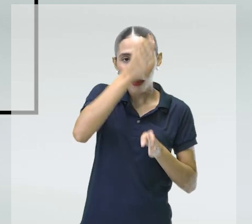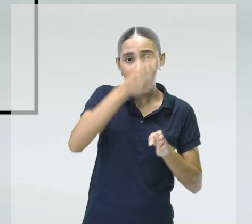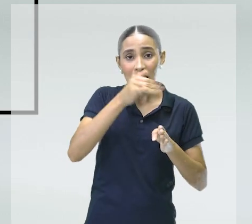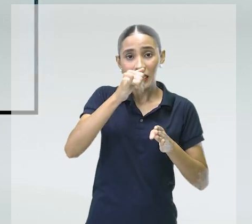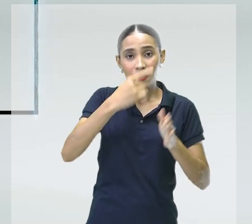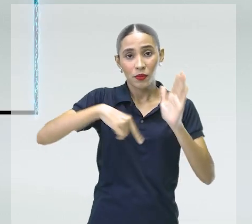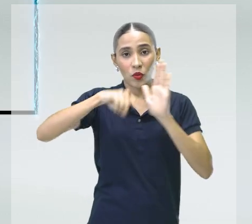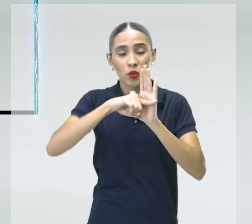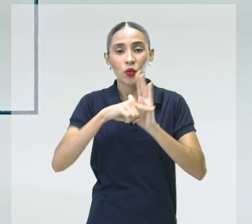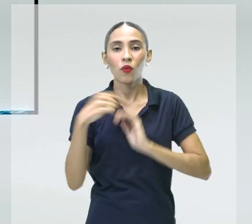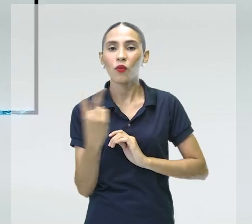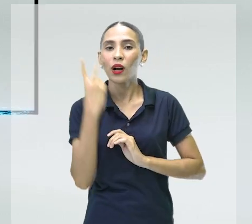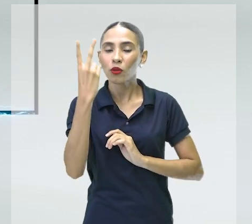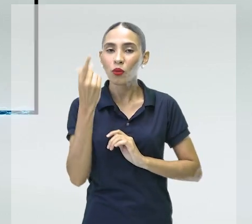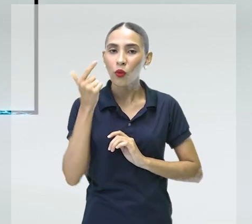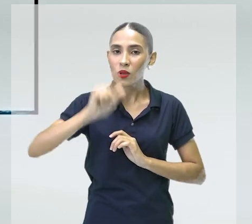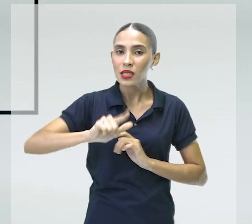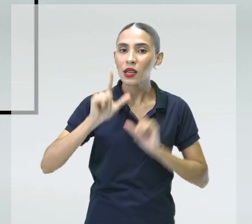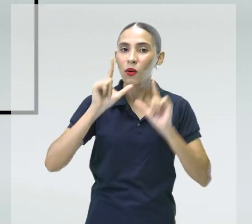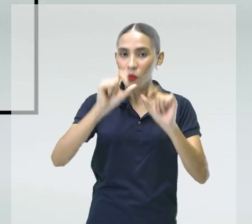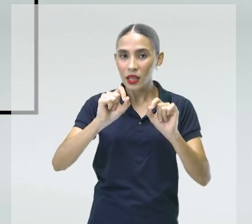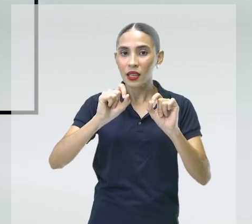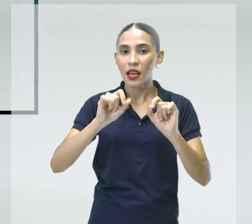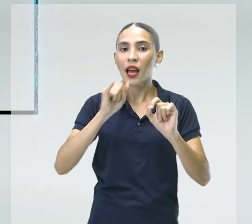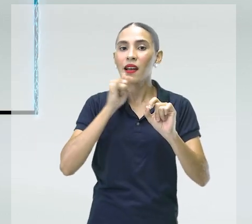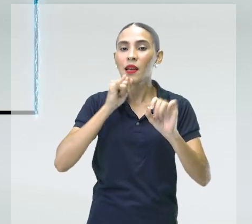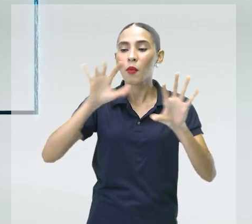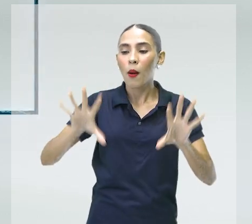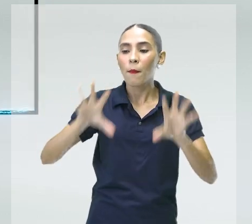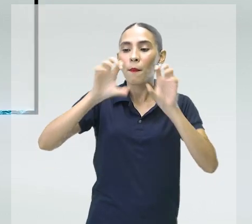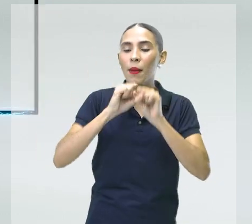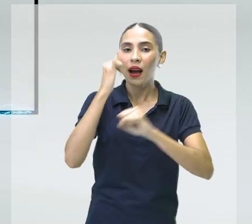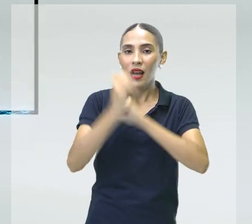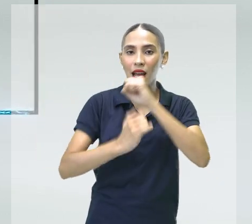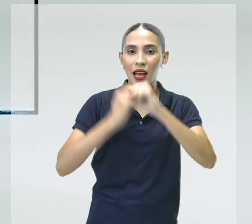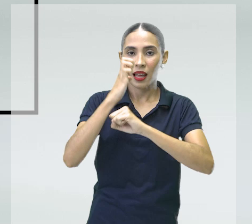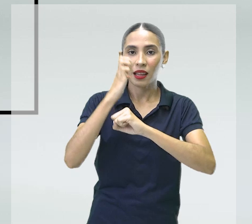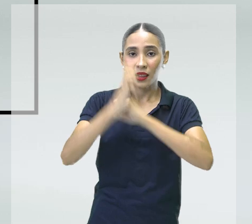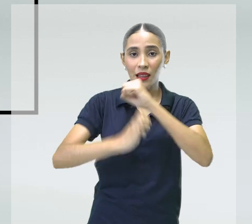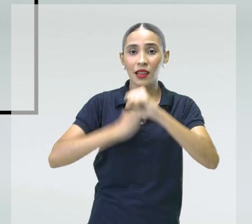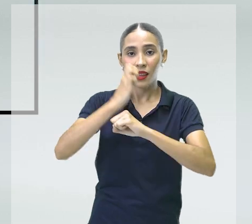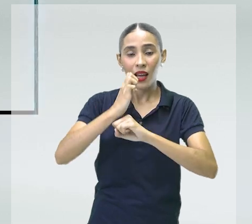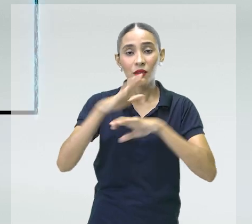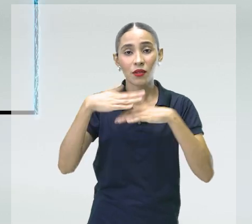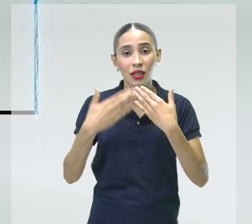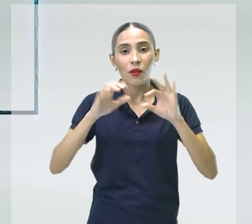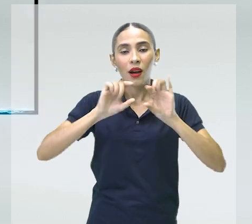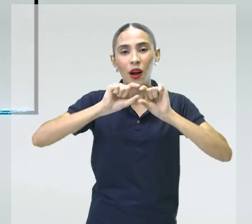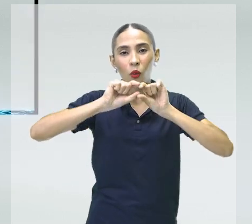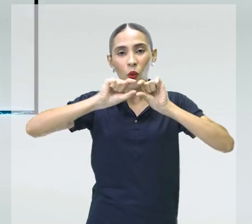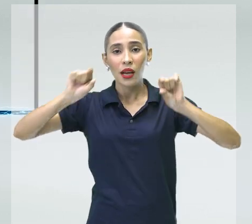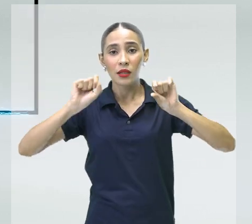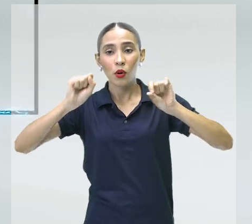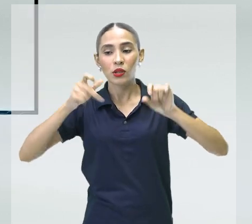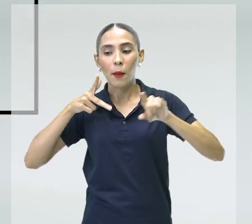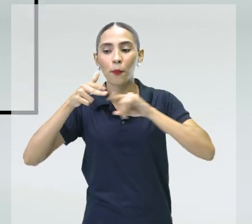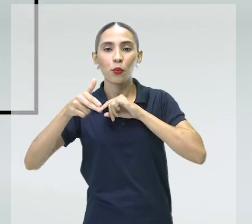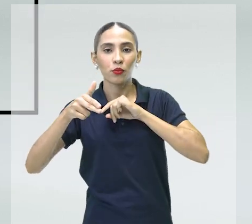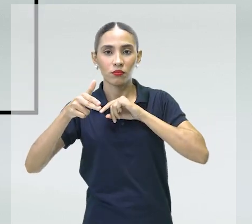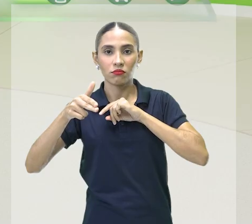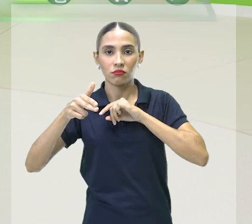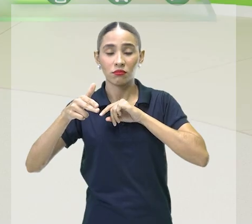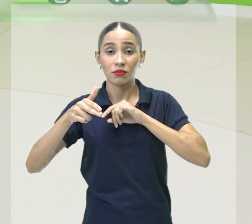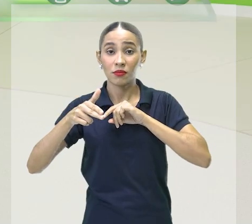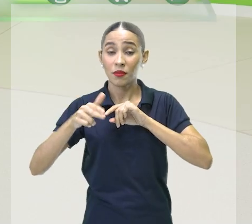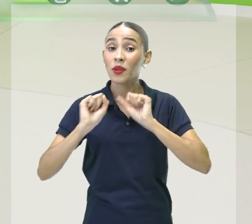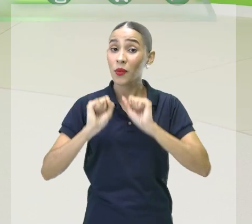de valor suficiente para que ela consiga repelir os elétrons ejetados, a corrente pode ser interrompida.